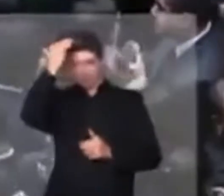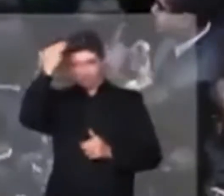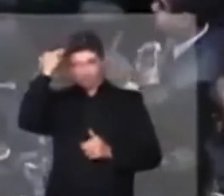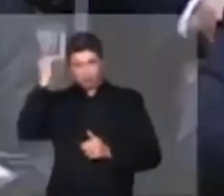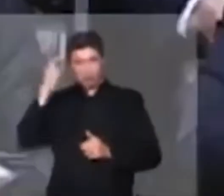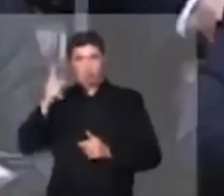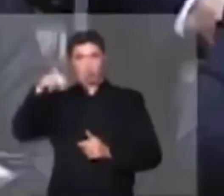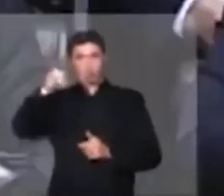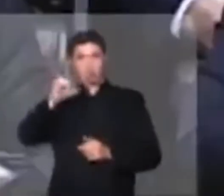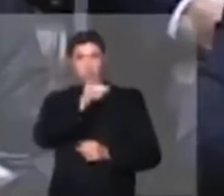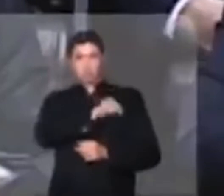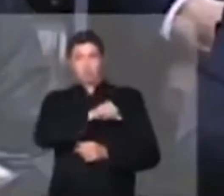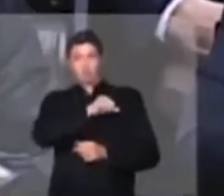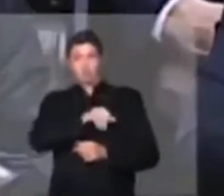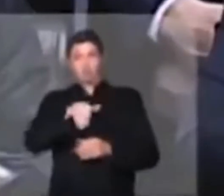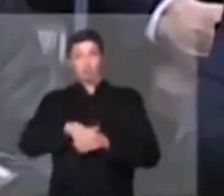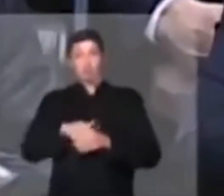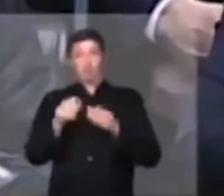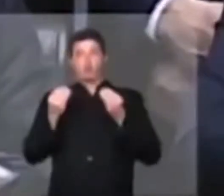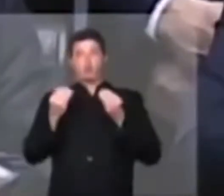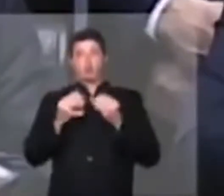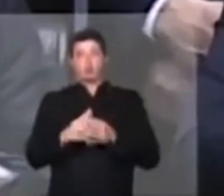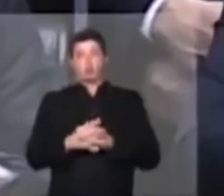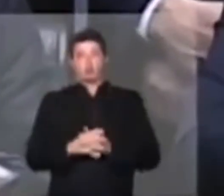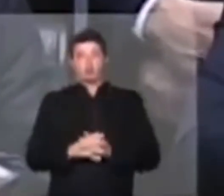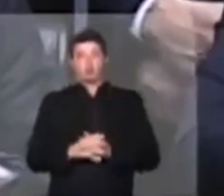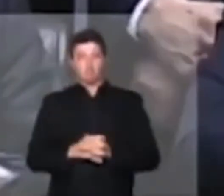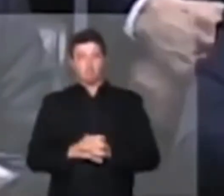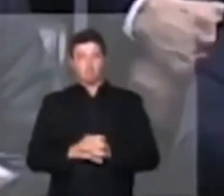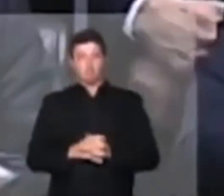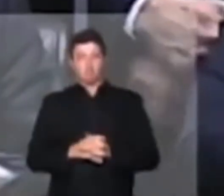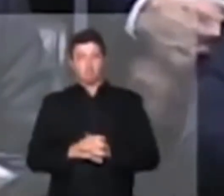Cunha, PMDB do Rio de Janeiro, como vota?